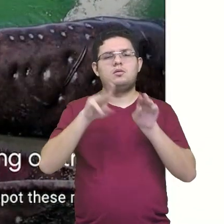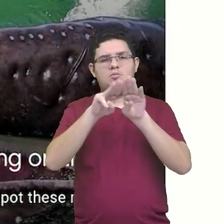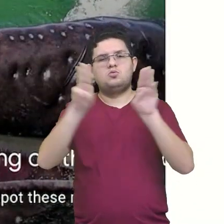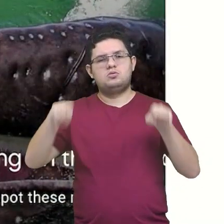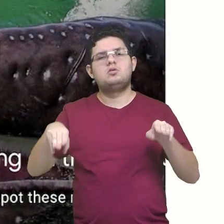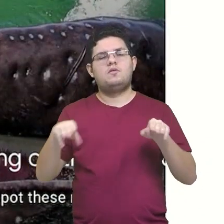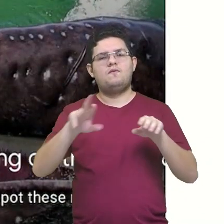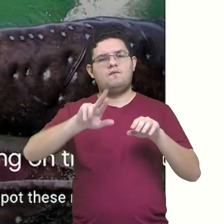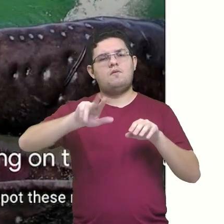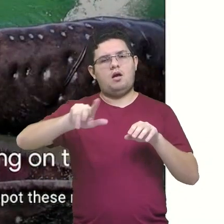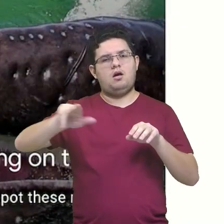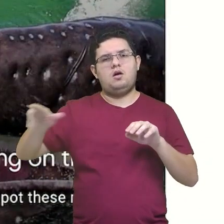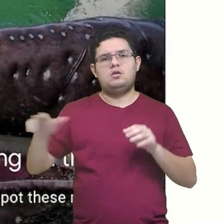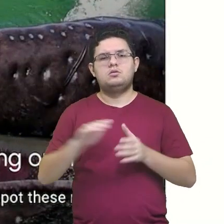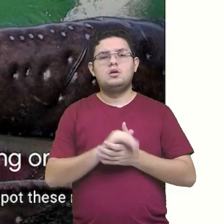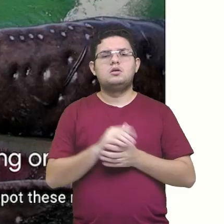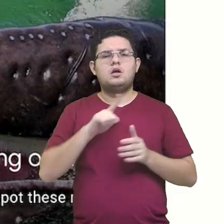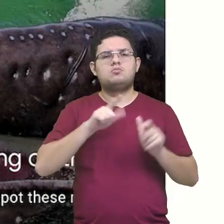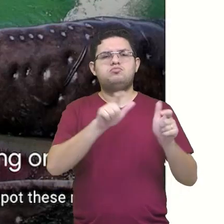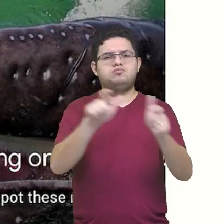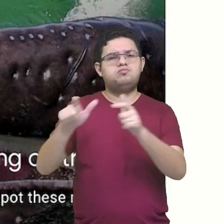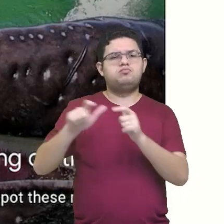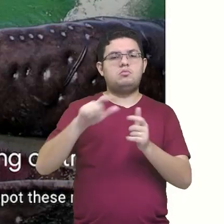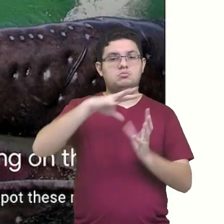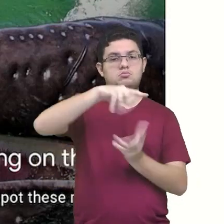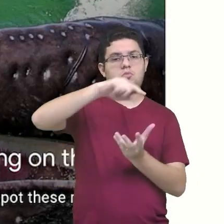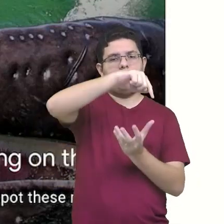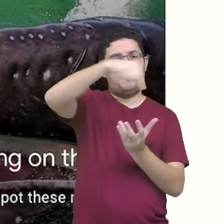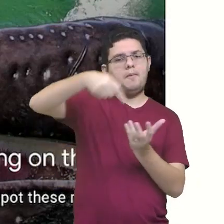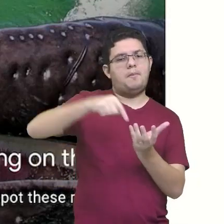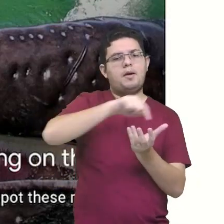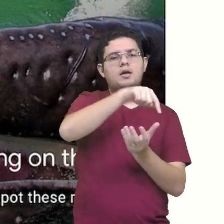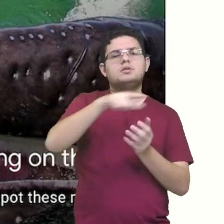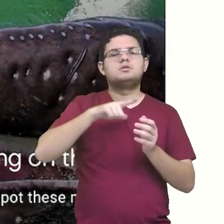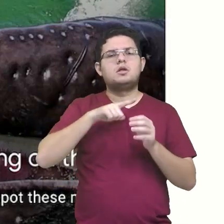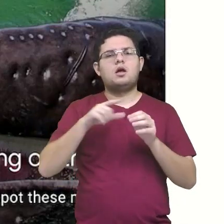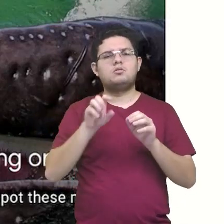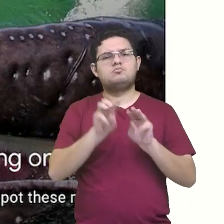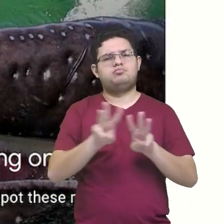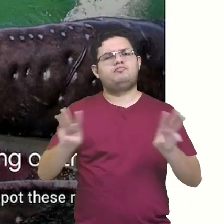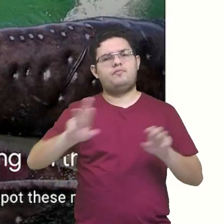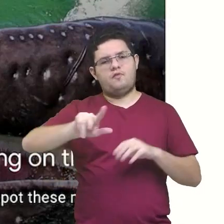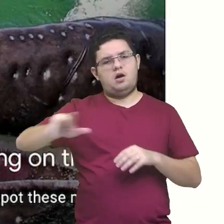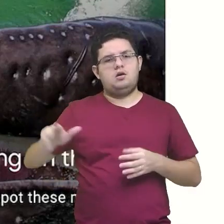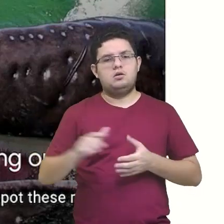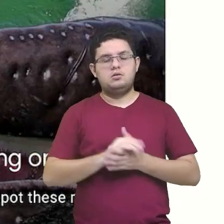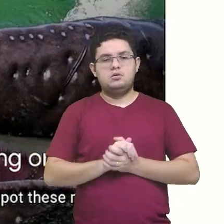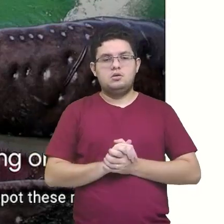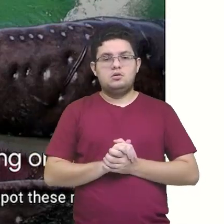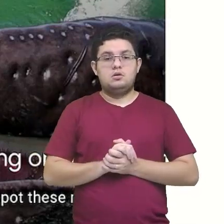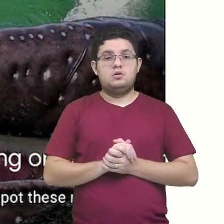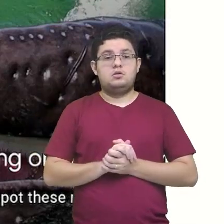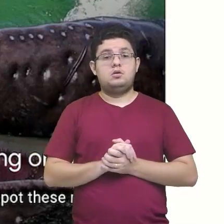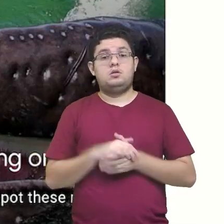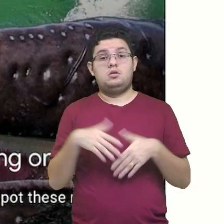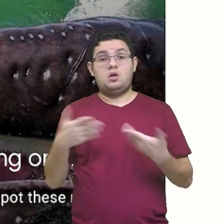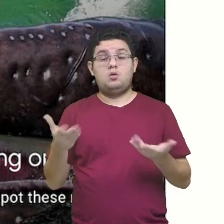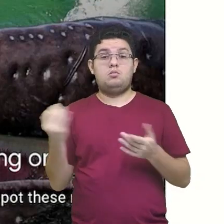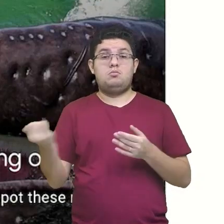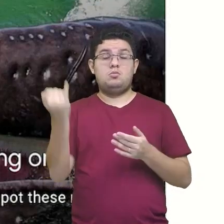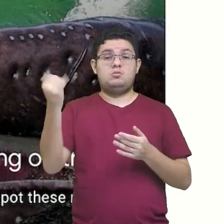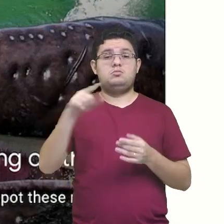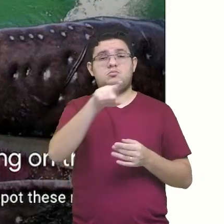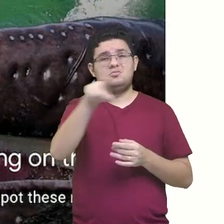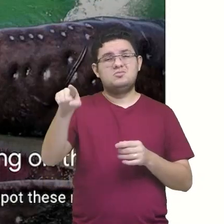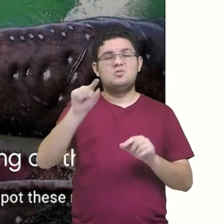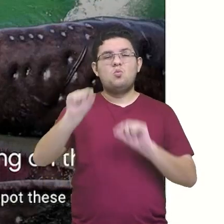de diversos outros lugares do mundo, diversos outros sites. E aí é importante, né, sempre você também fazer a